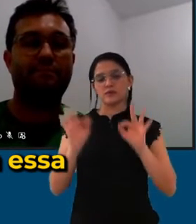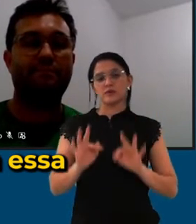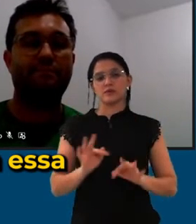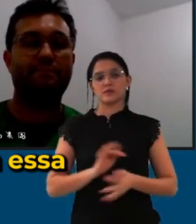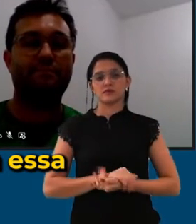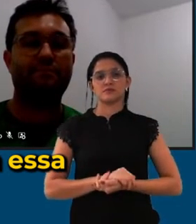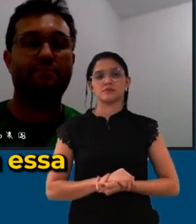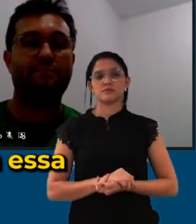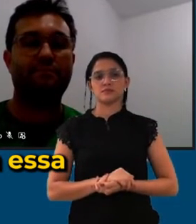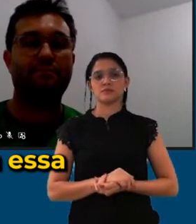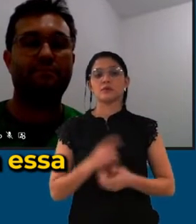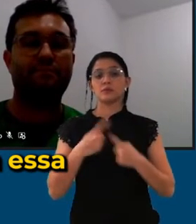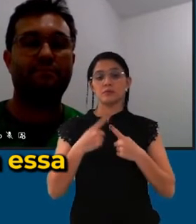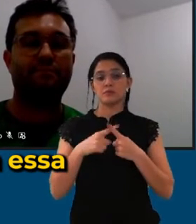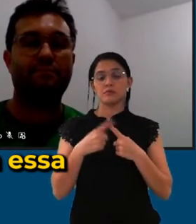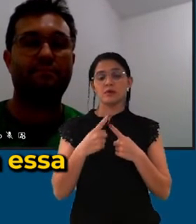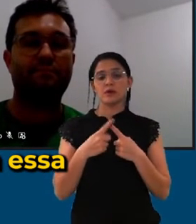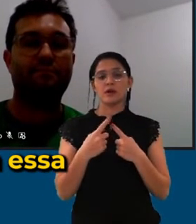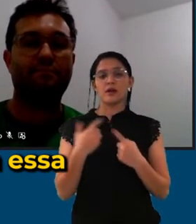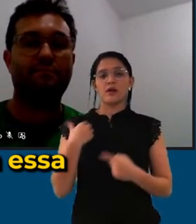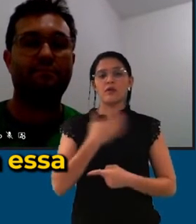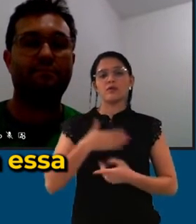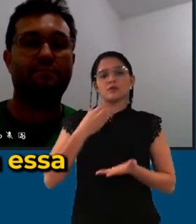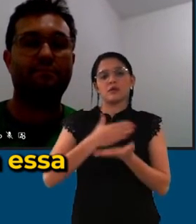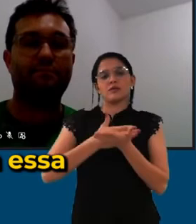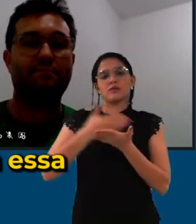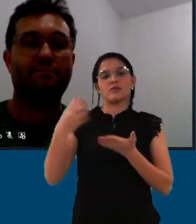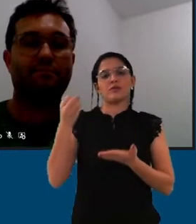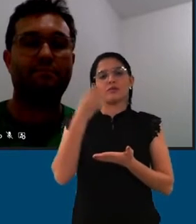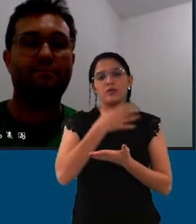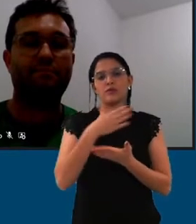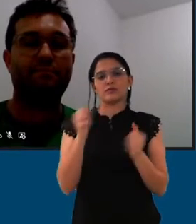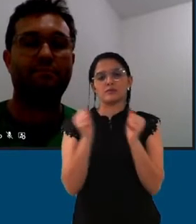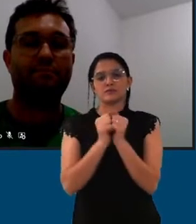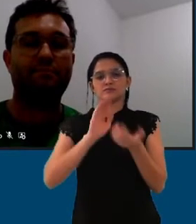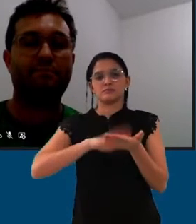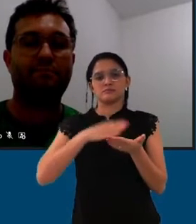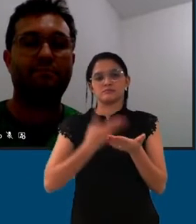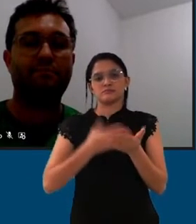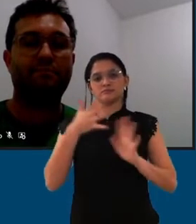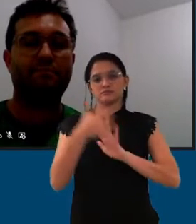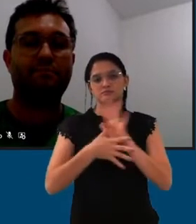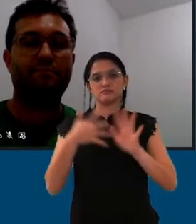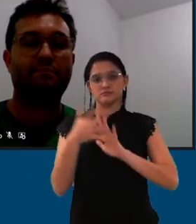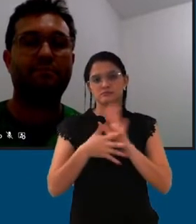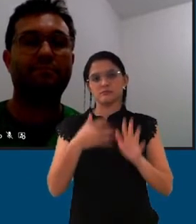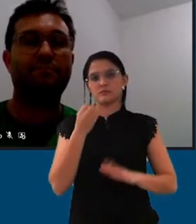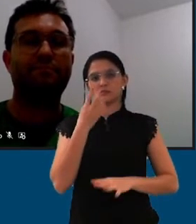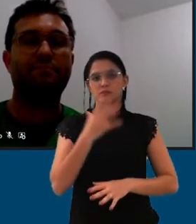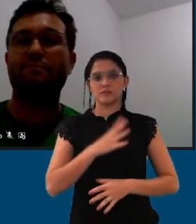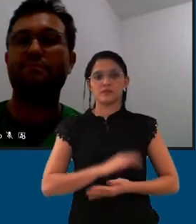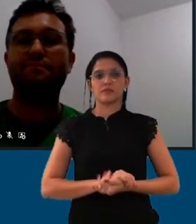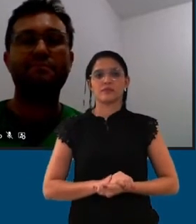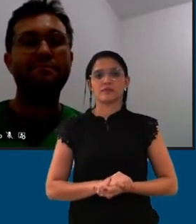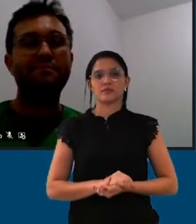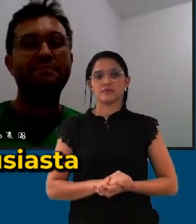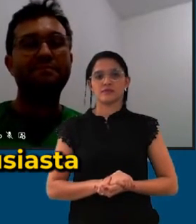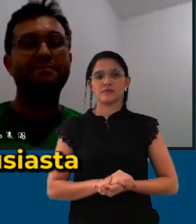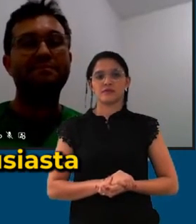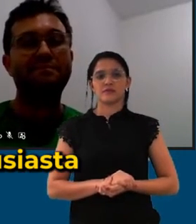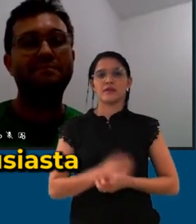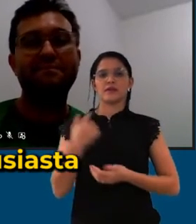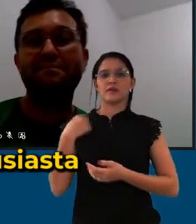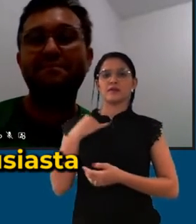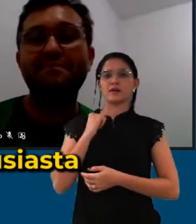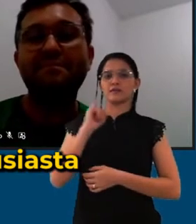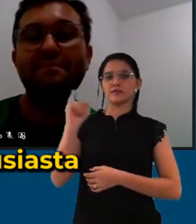essa iniciativa, com essa audiência nesse formato. Né? Eu dou essa notícia para a doutora